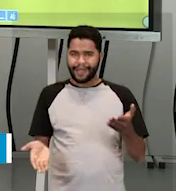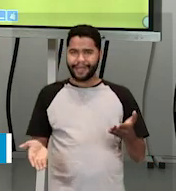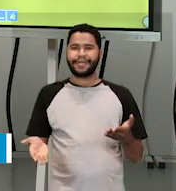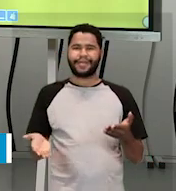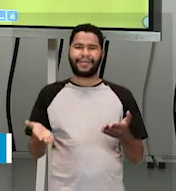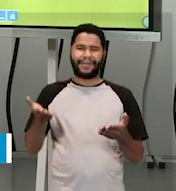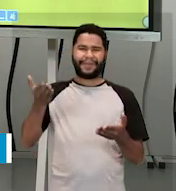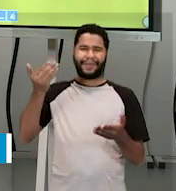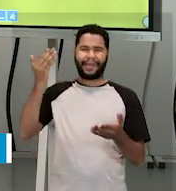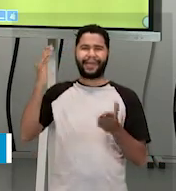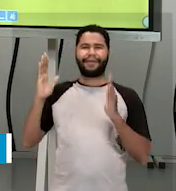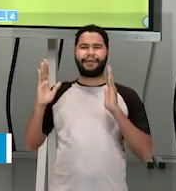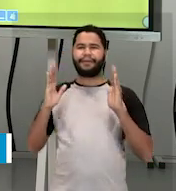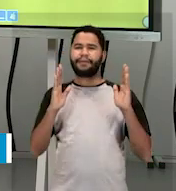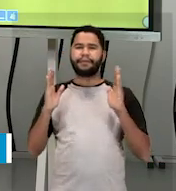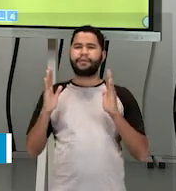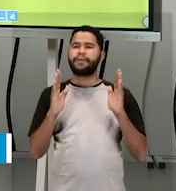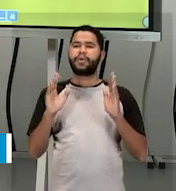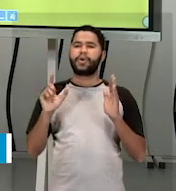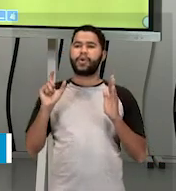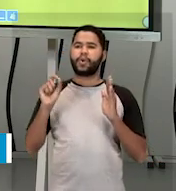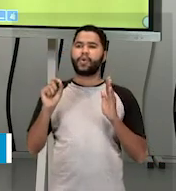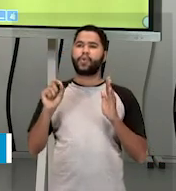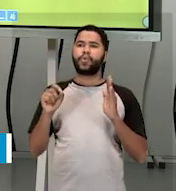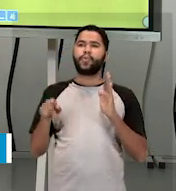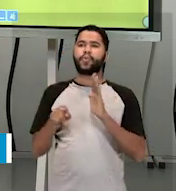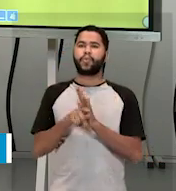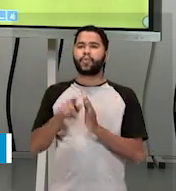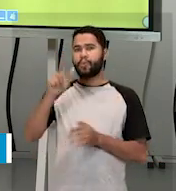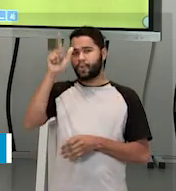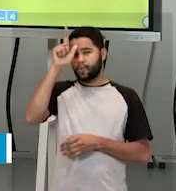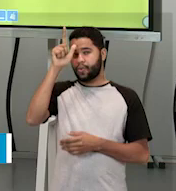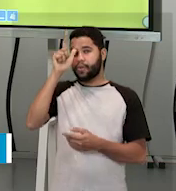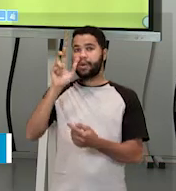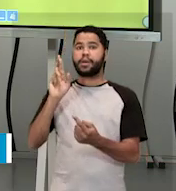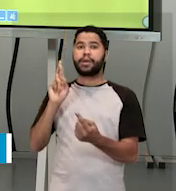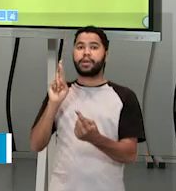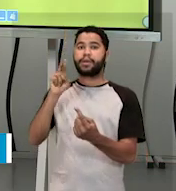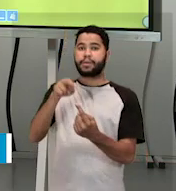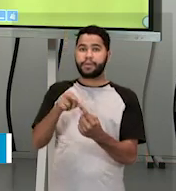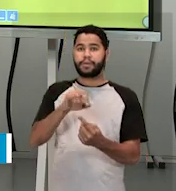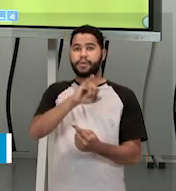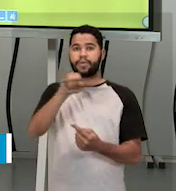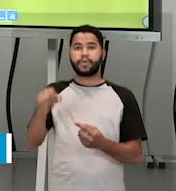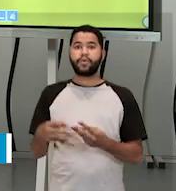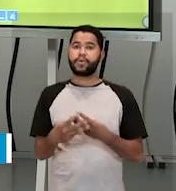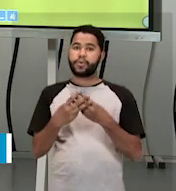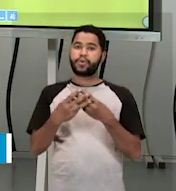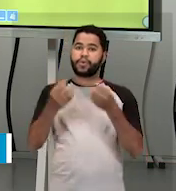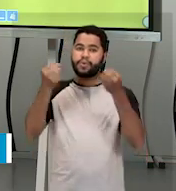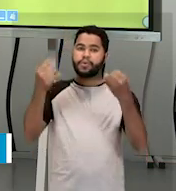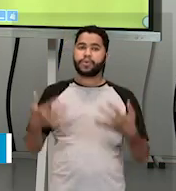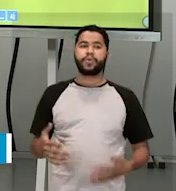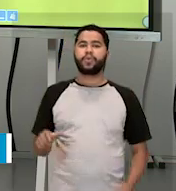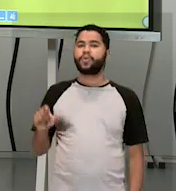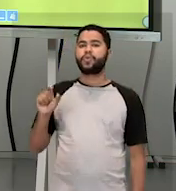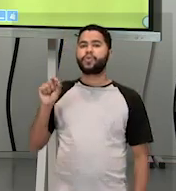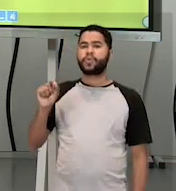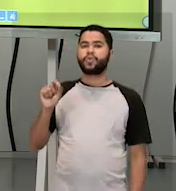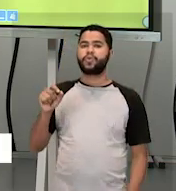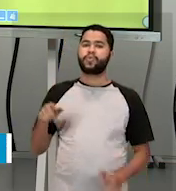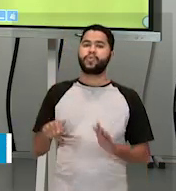época, os alemães fizeram referência aos judeus para justificar, então,